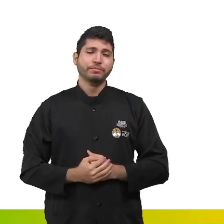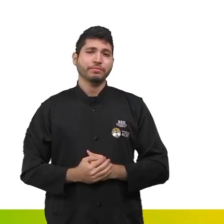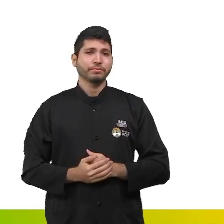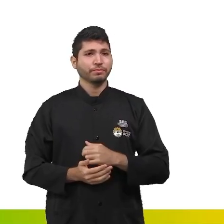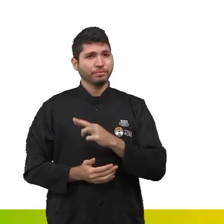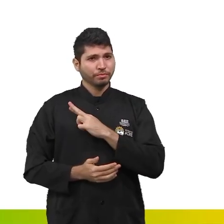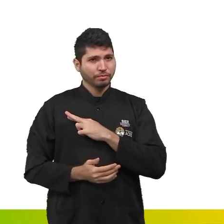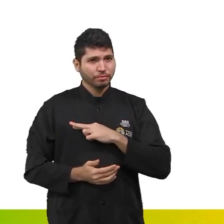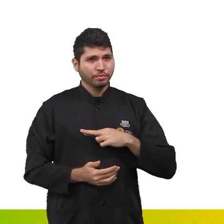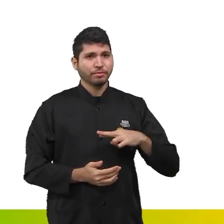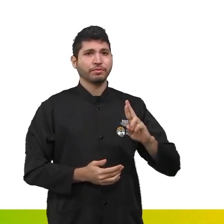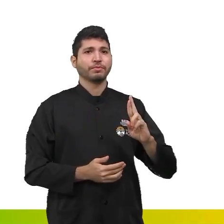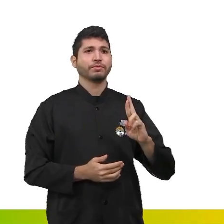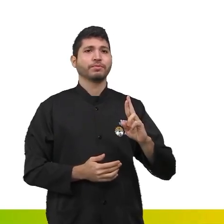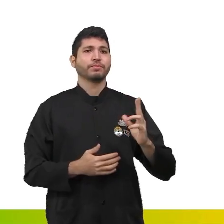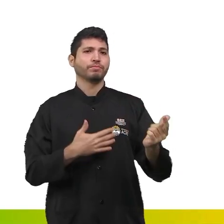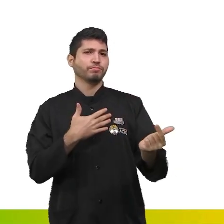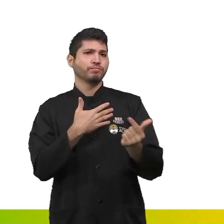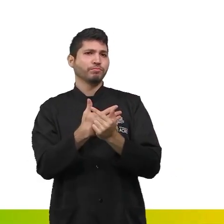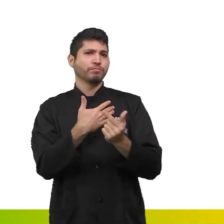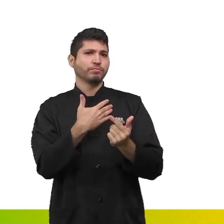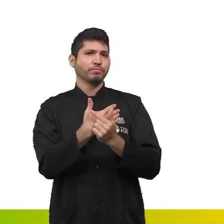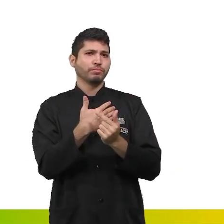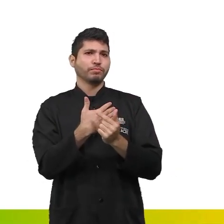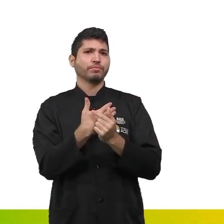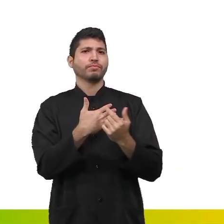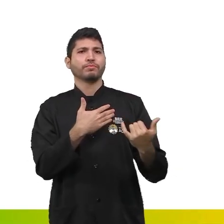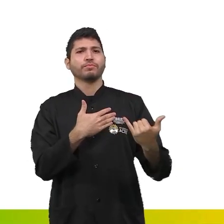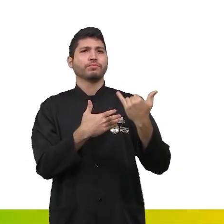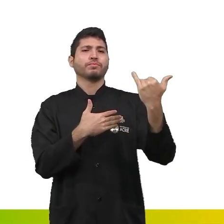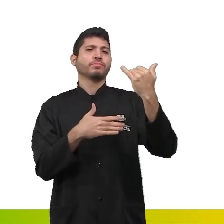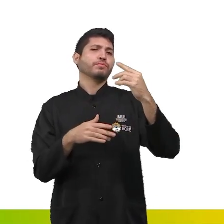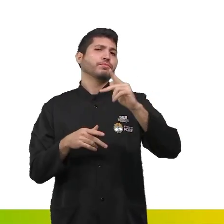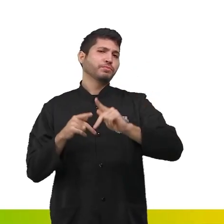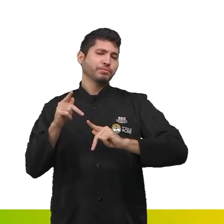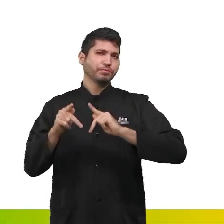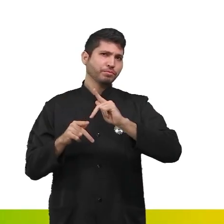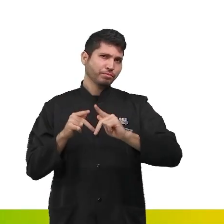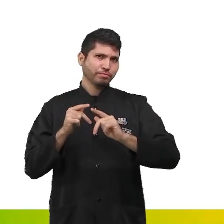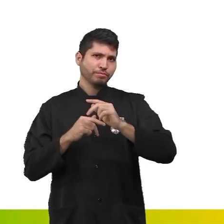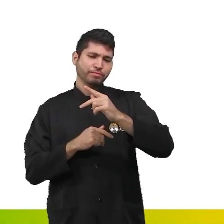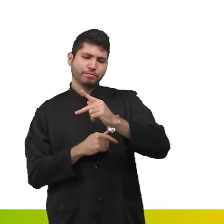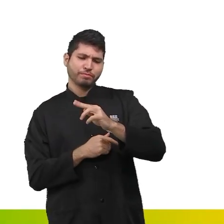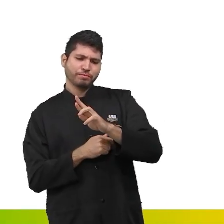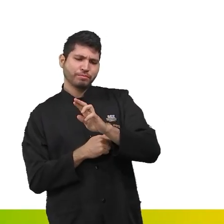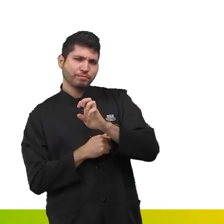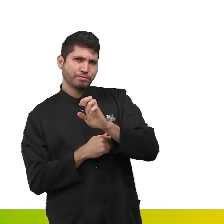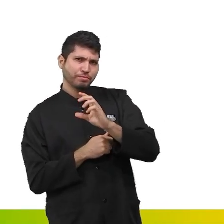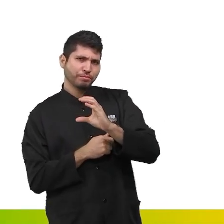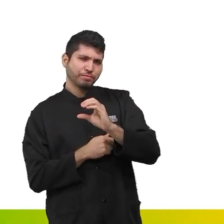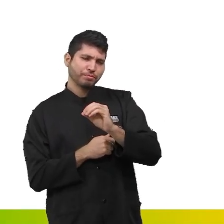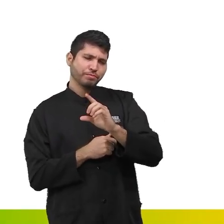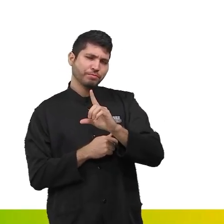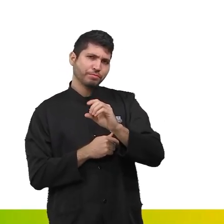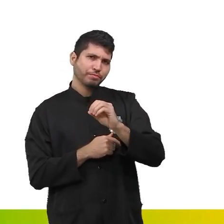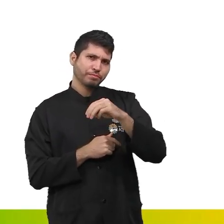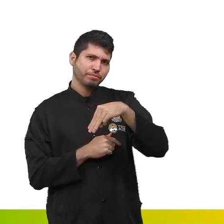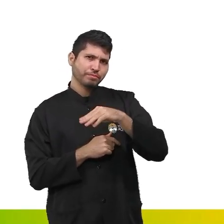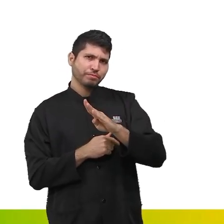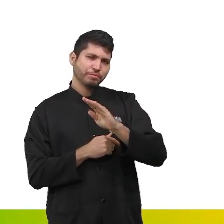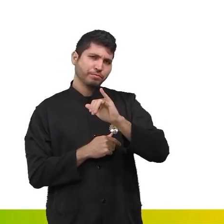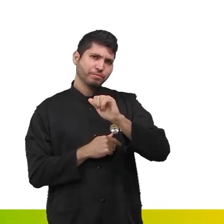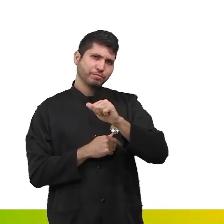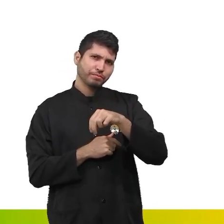religião desempenhava papel central nas civilizações pré-colombianas. Um desses povos, com a capital